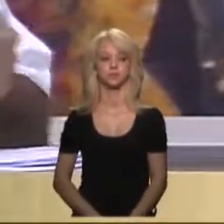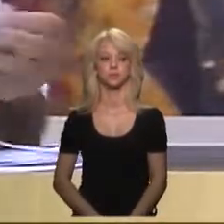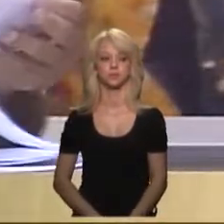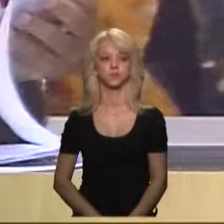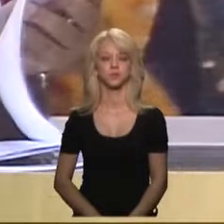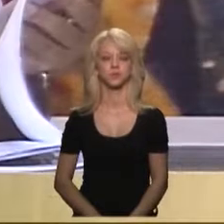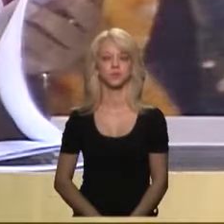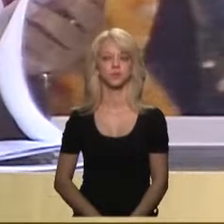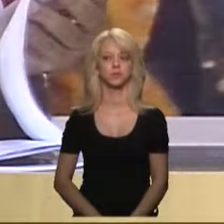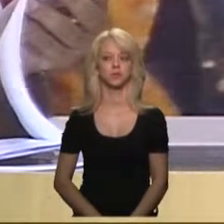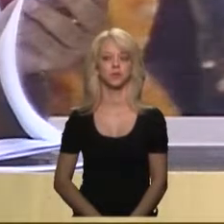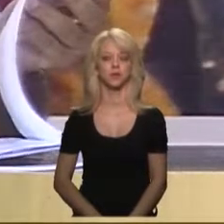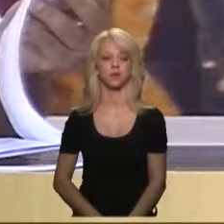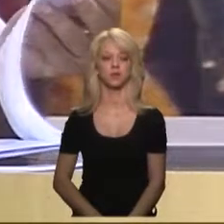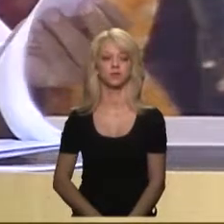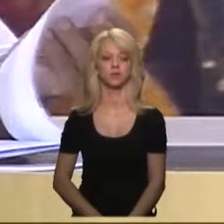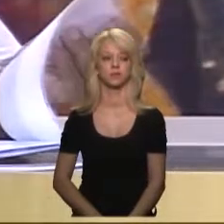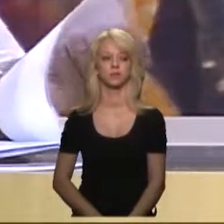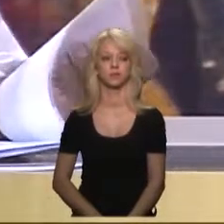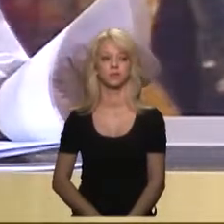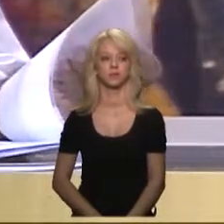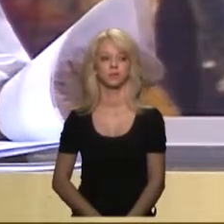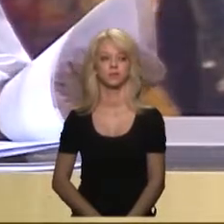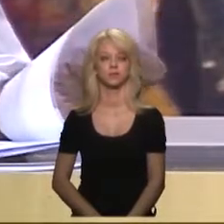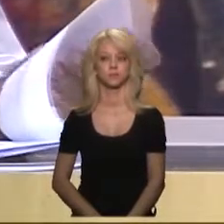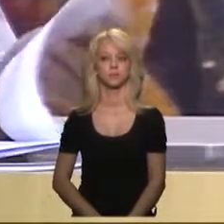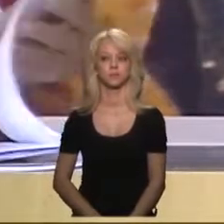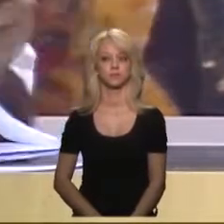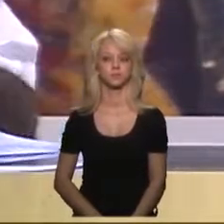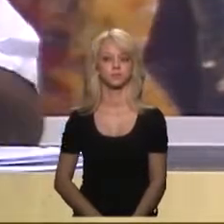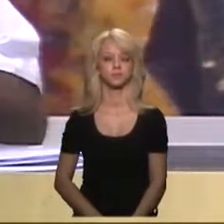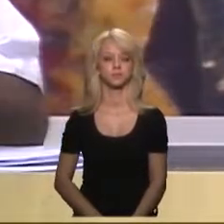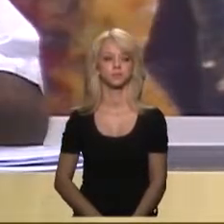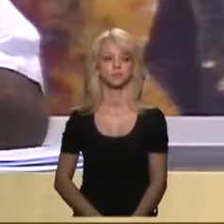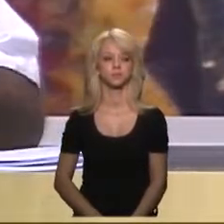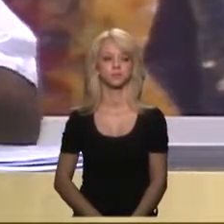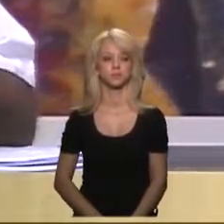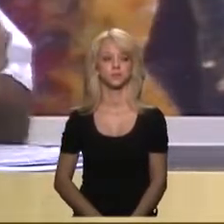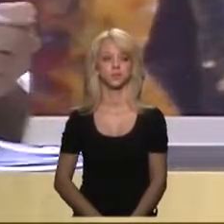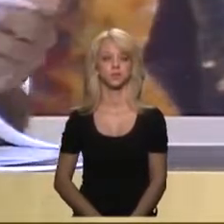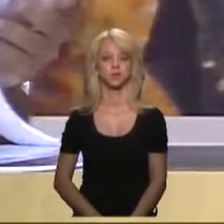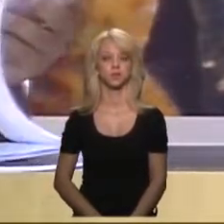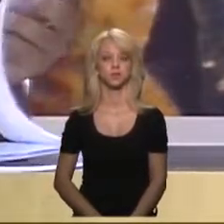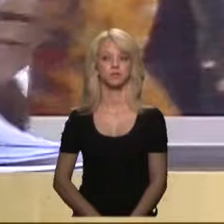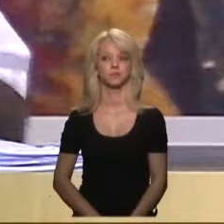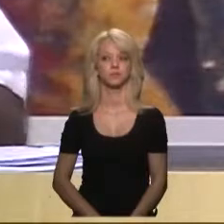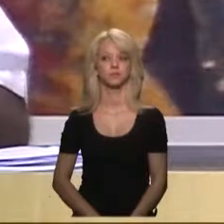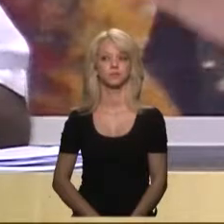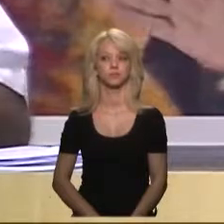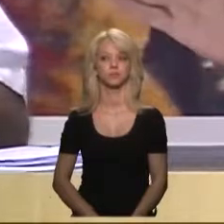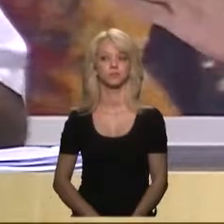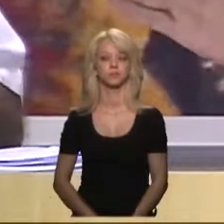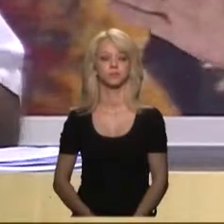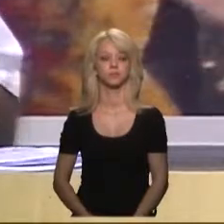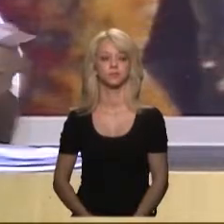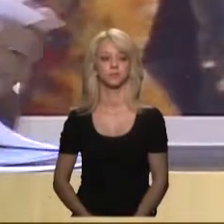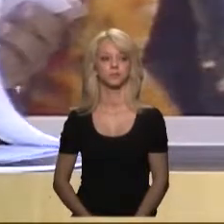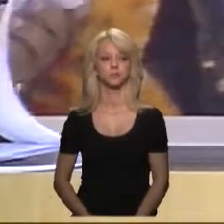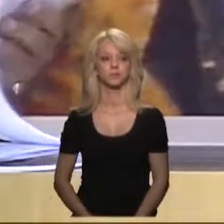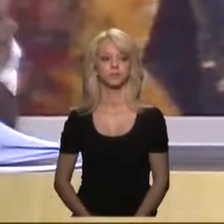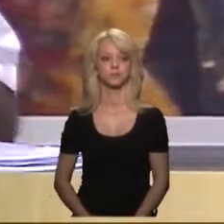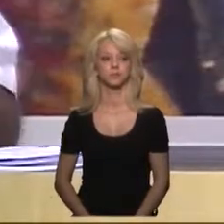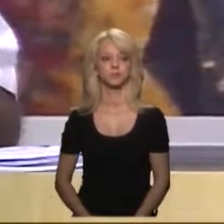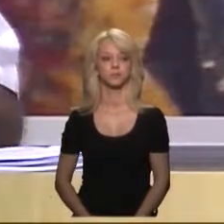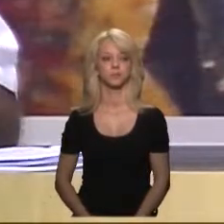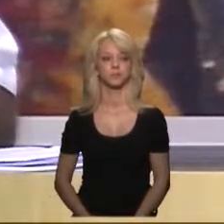vão no gabinete da presidência pedem para que seja incluído um projeto na hora do dia, De imediato, nós ligamos para a sala das comissões